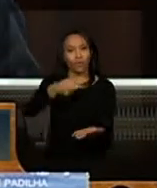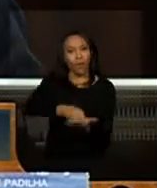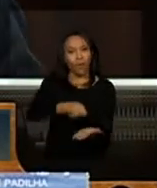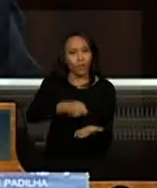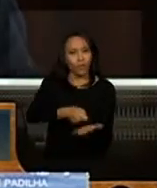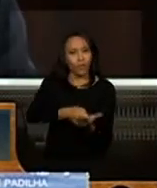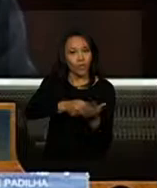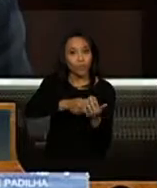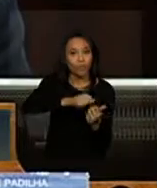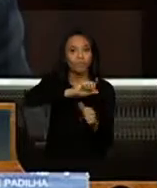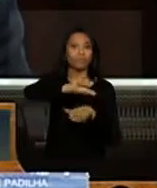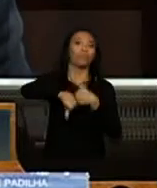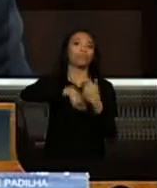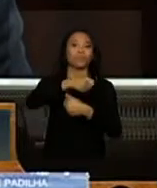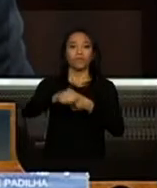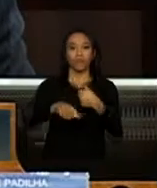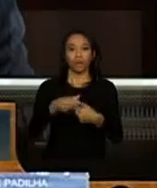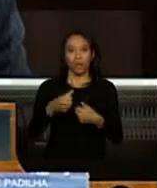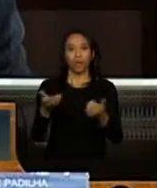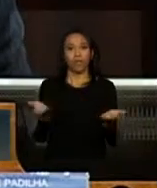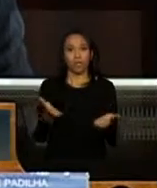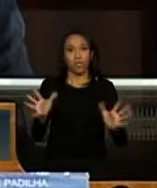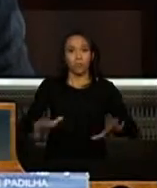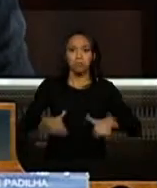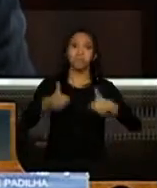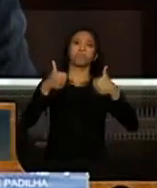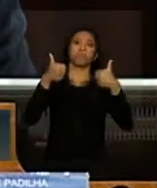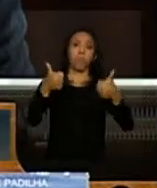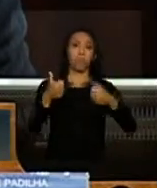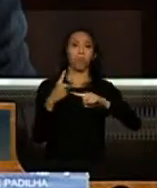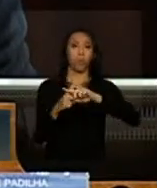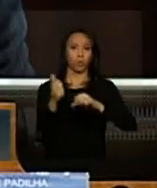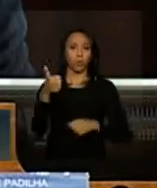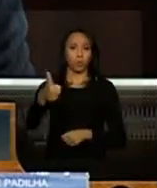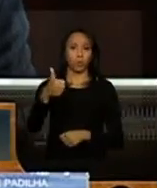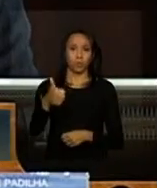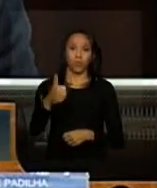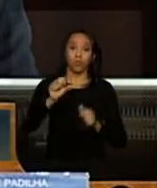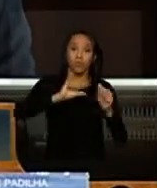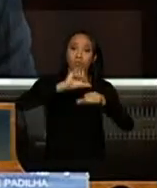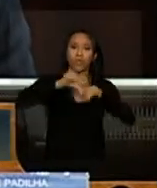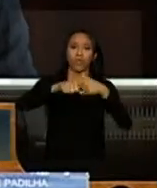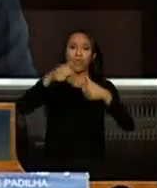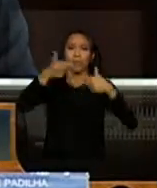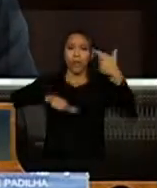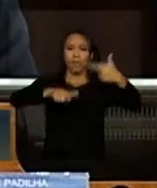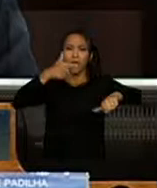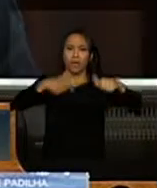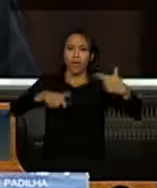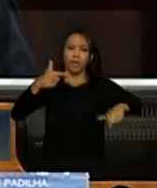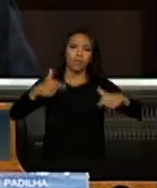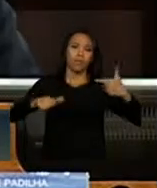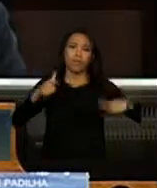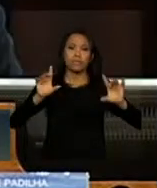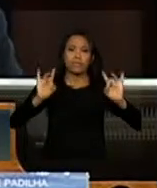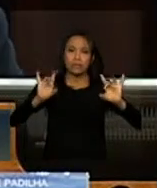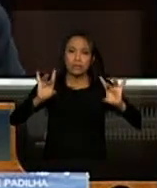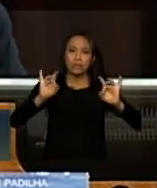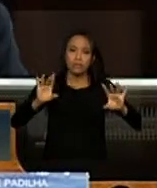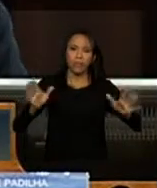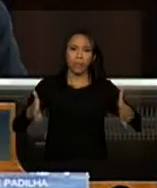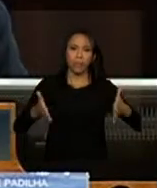obrigatoriamente mudar o seu perfil, o que pode ser muito positivo da gente poder mudar o perfil, aumentar a especialização, poder